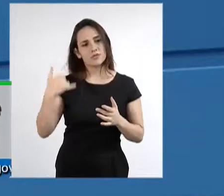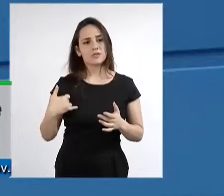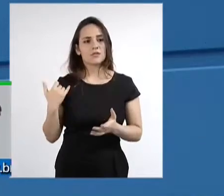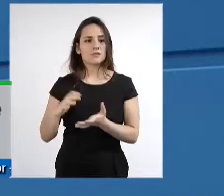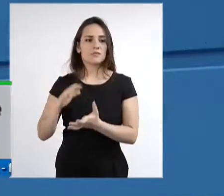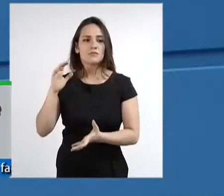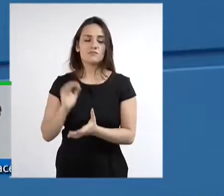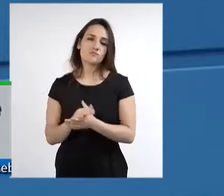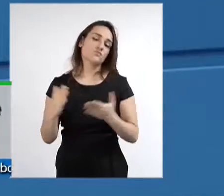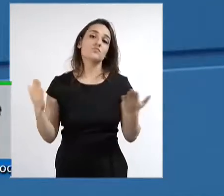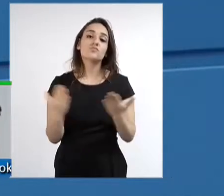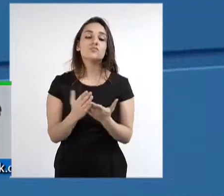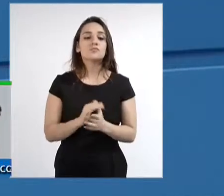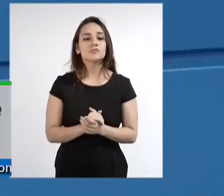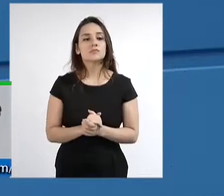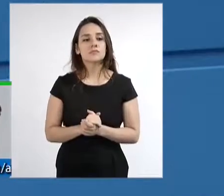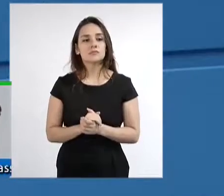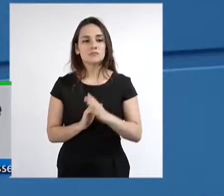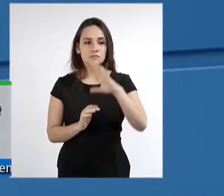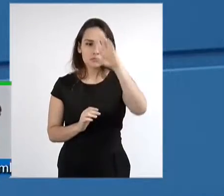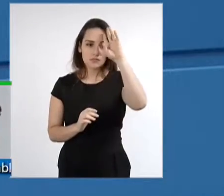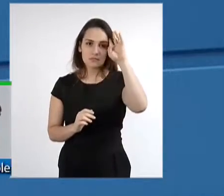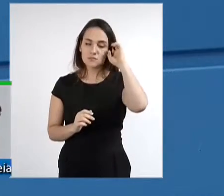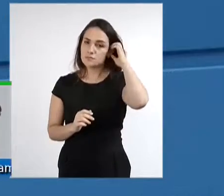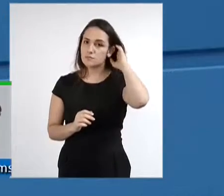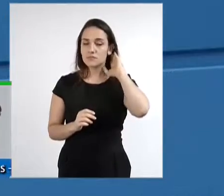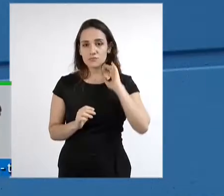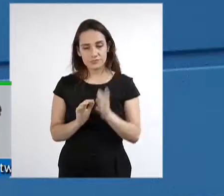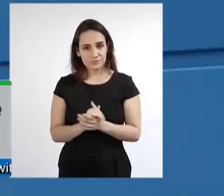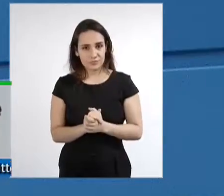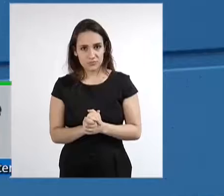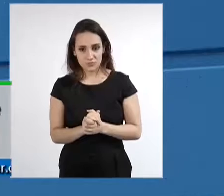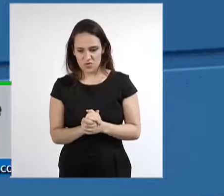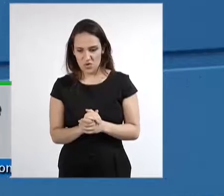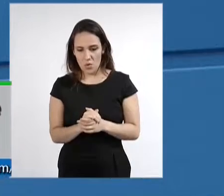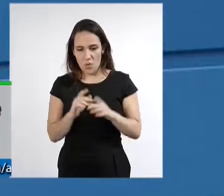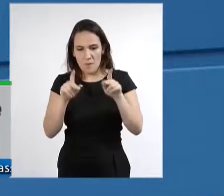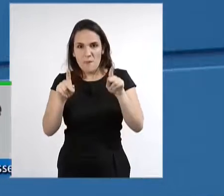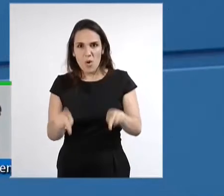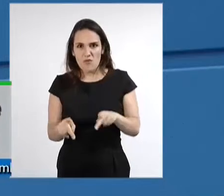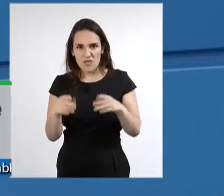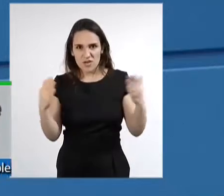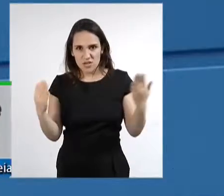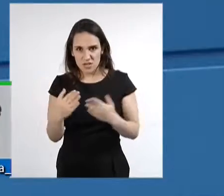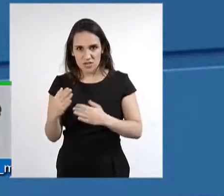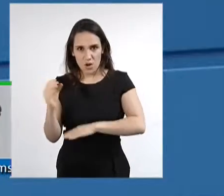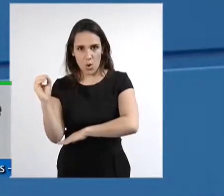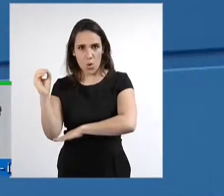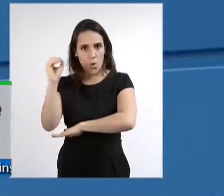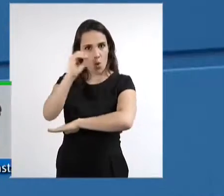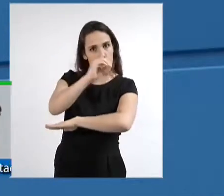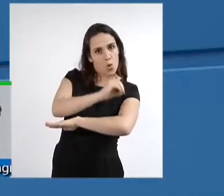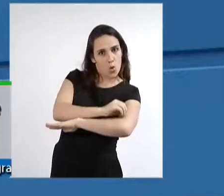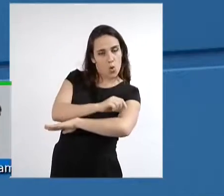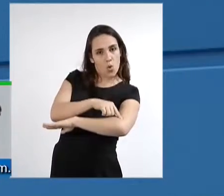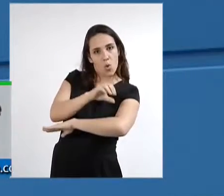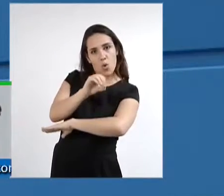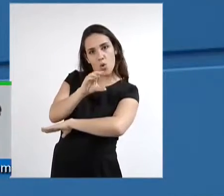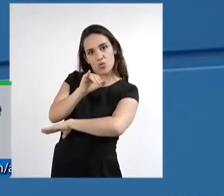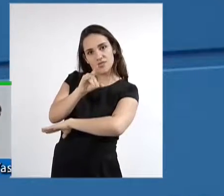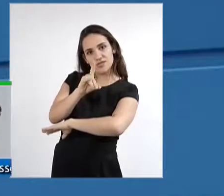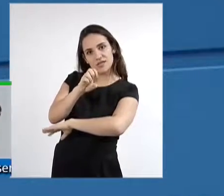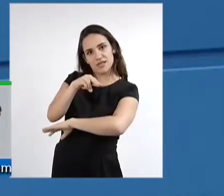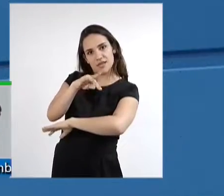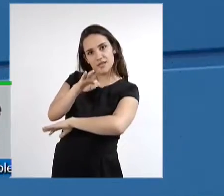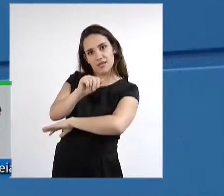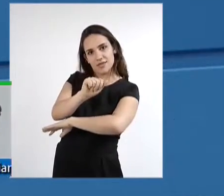civilização ocidental, ela não prepara, não é, a geração, a criação para cuidar dos seus